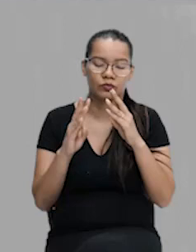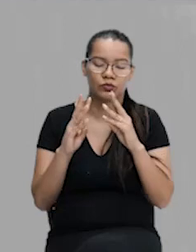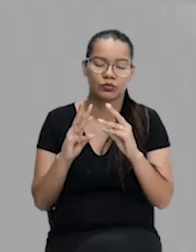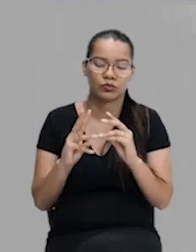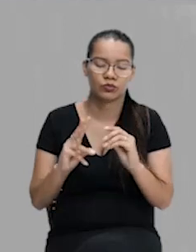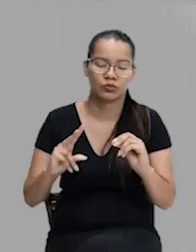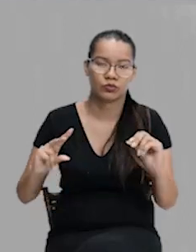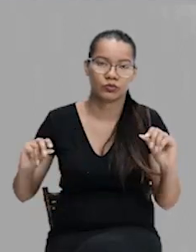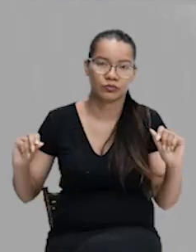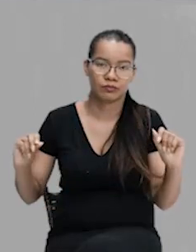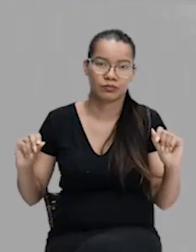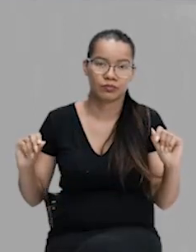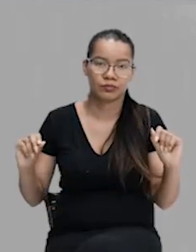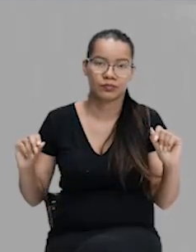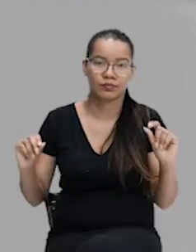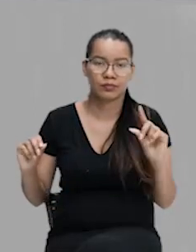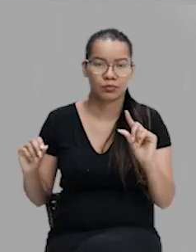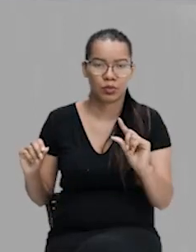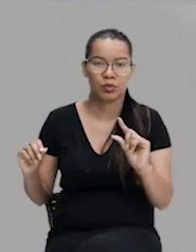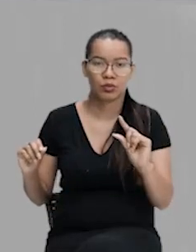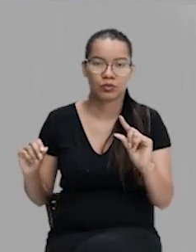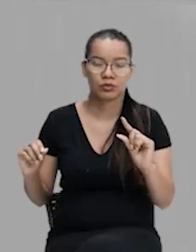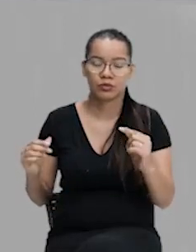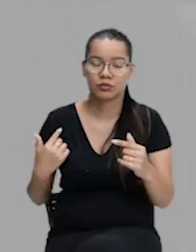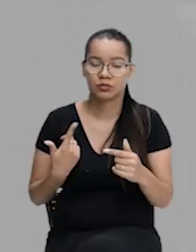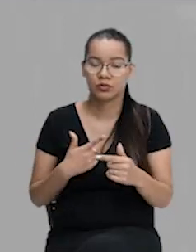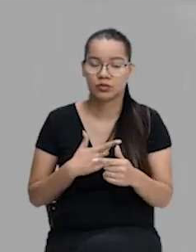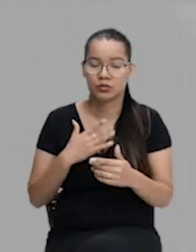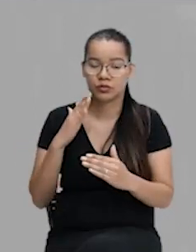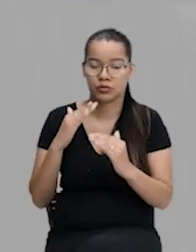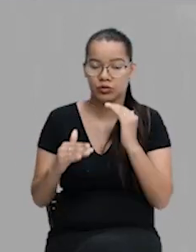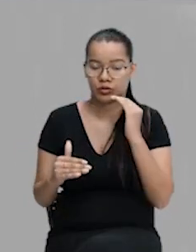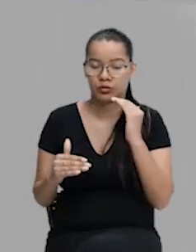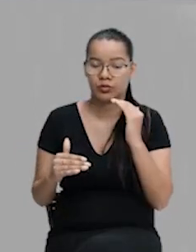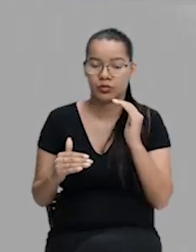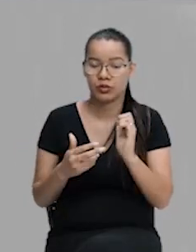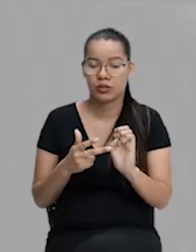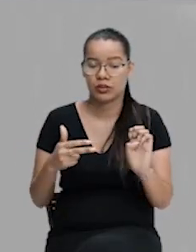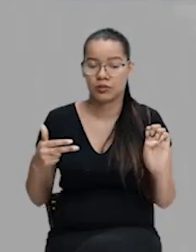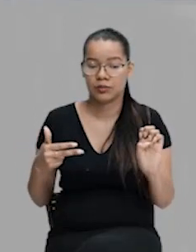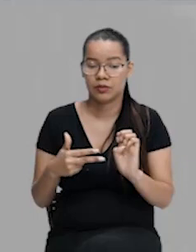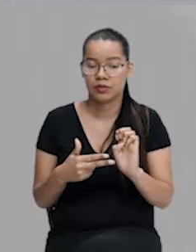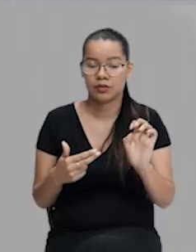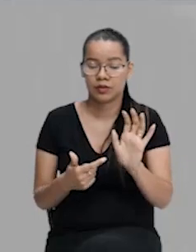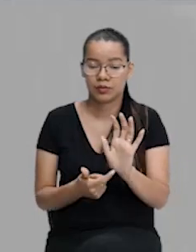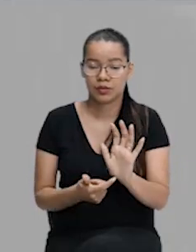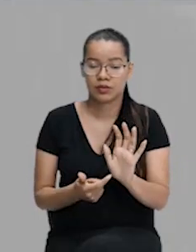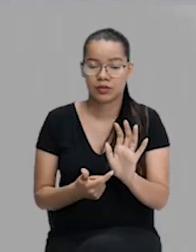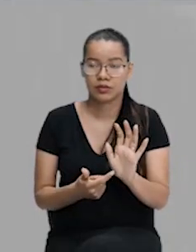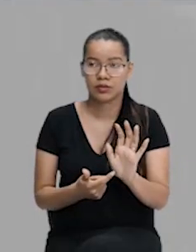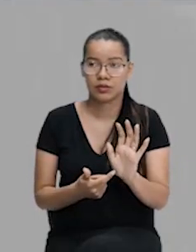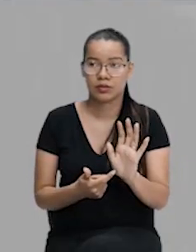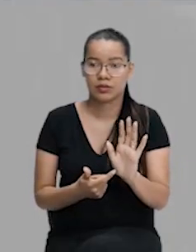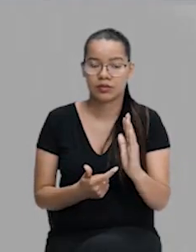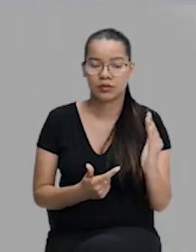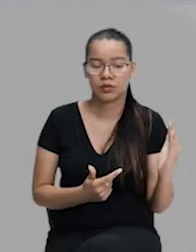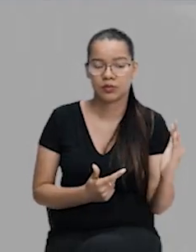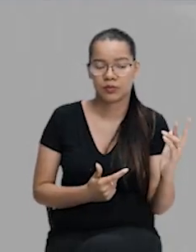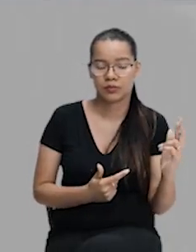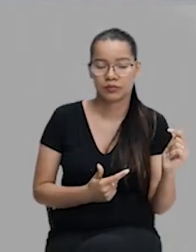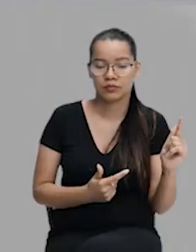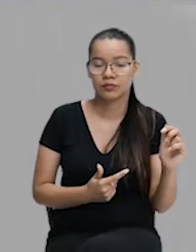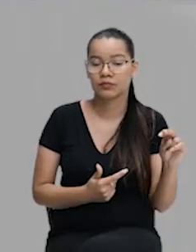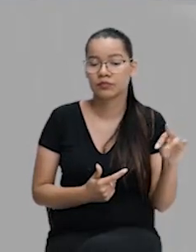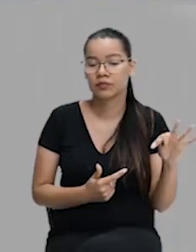dissociação. A gente cortando aqueles elementos que aparecem no mesmo lado, né, que aparecem tanto no reagente quanto